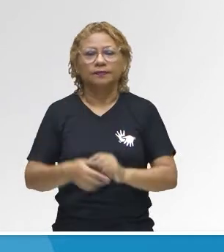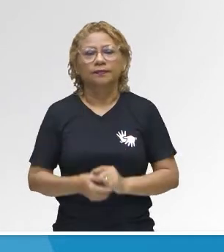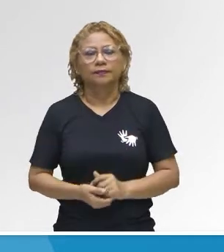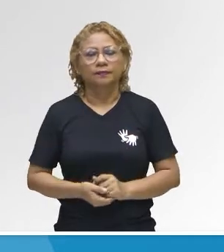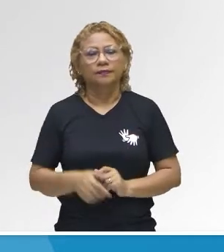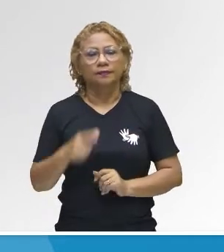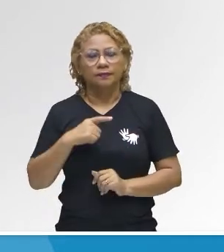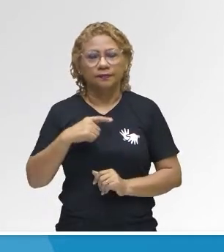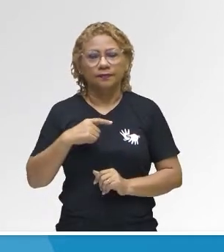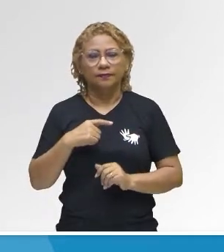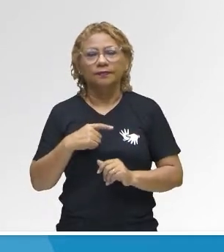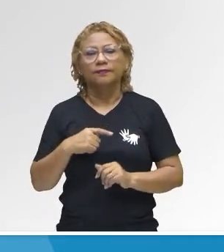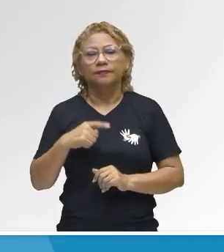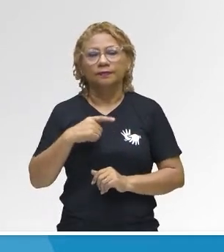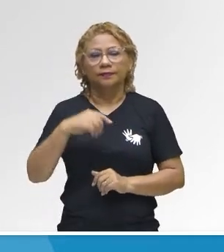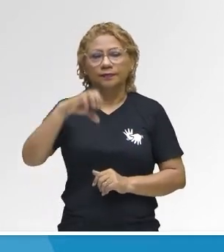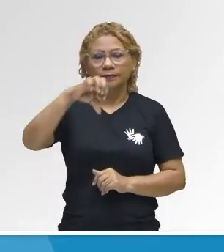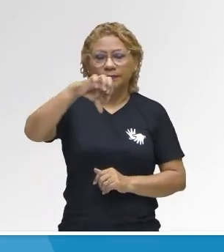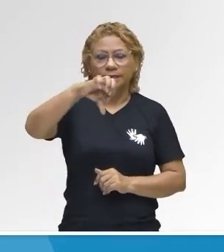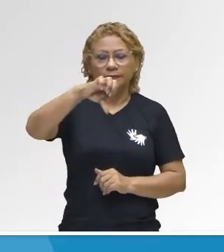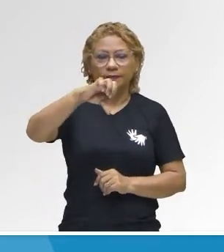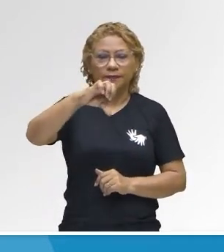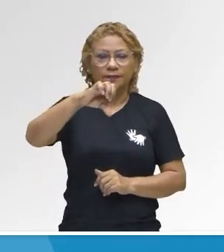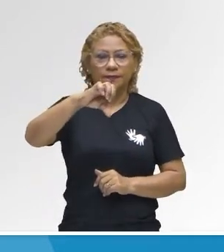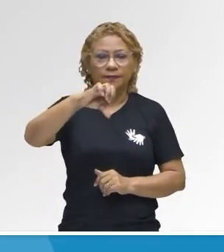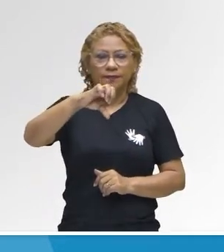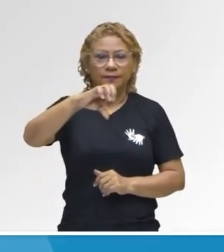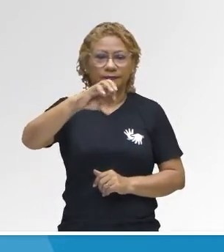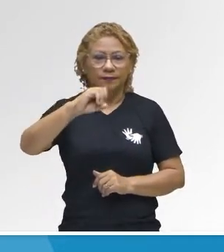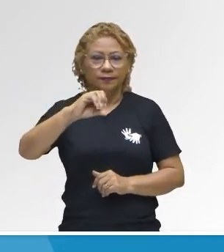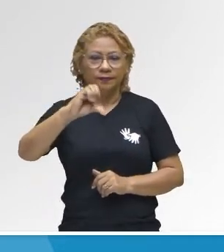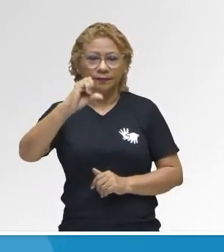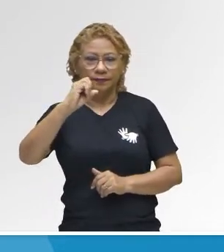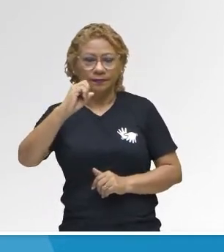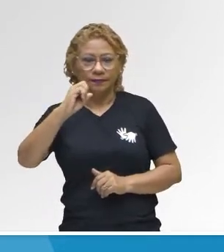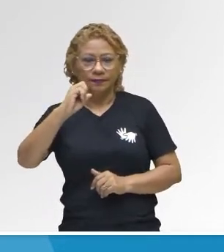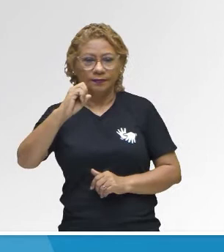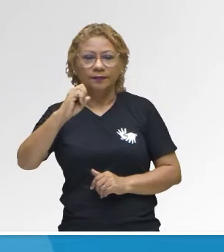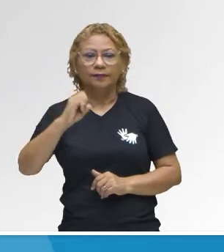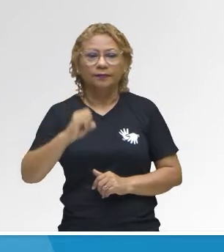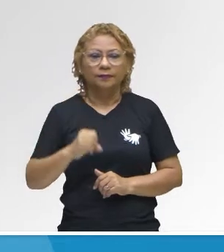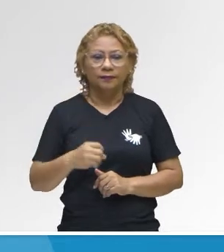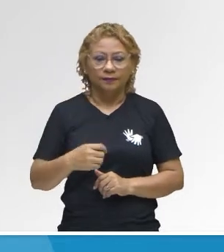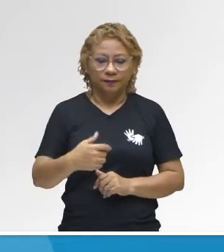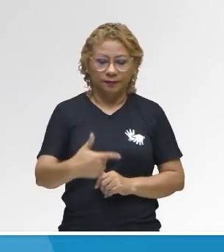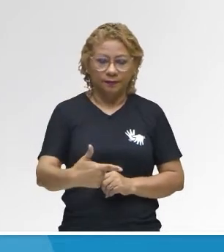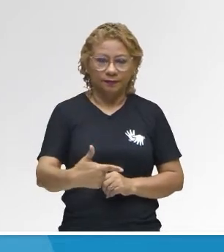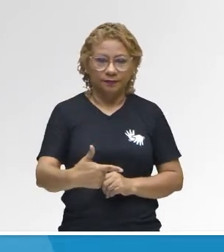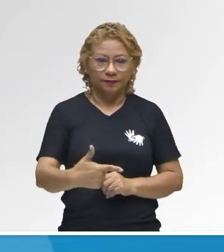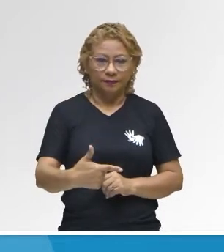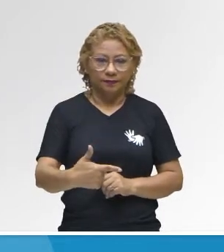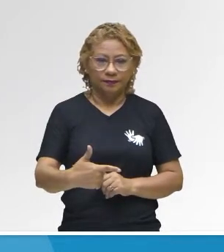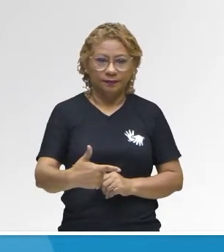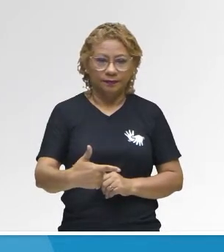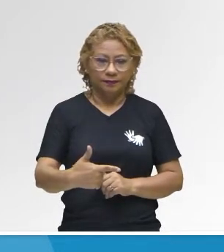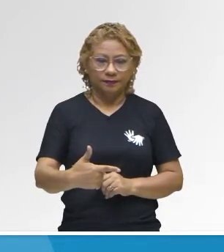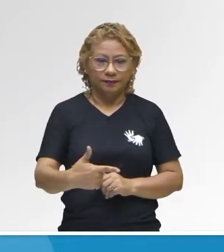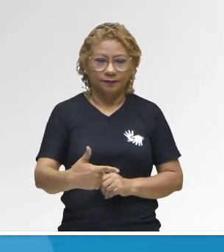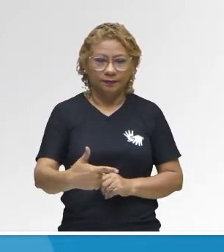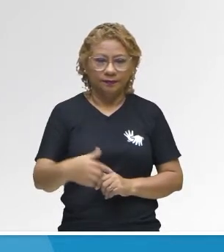graus e aqui o de 270 graus. Nós vamos ver melhor na próxima figura.